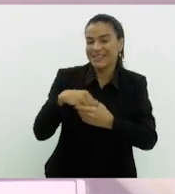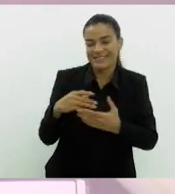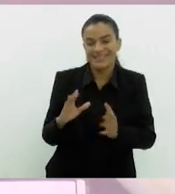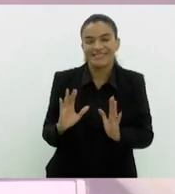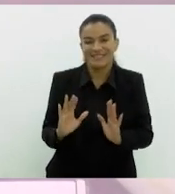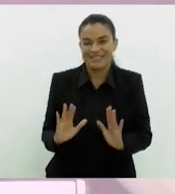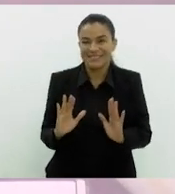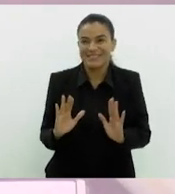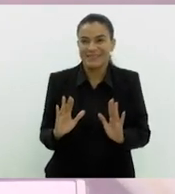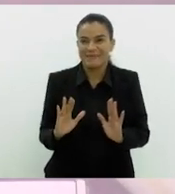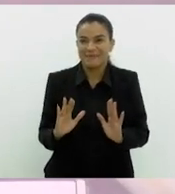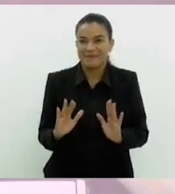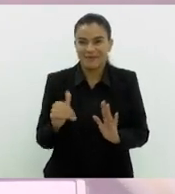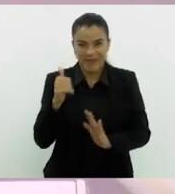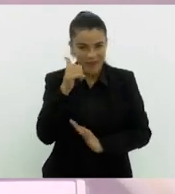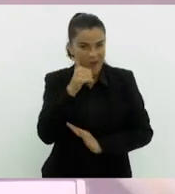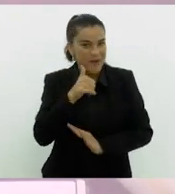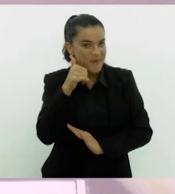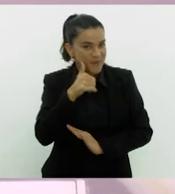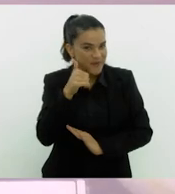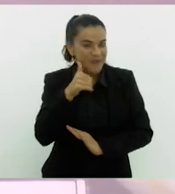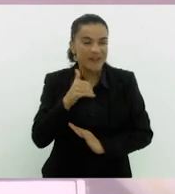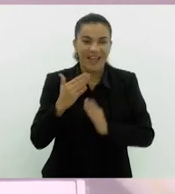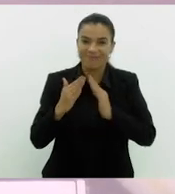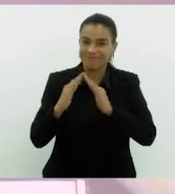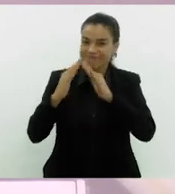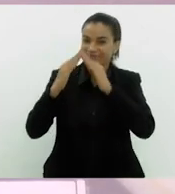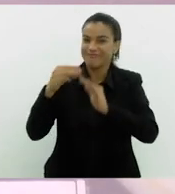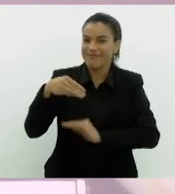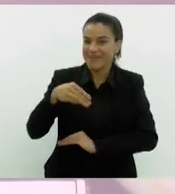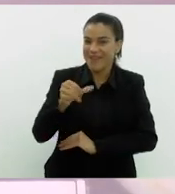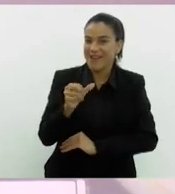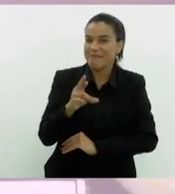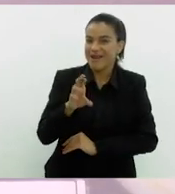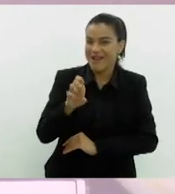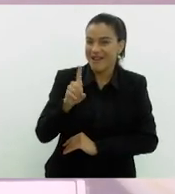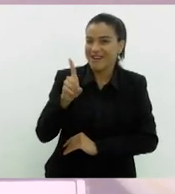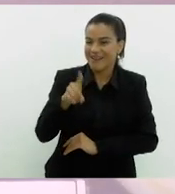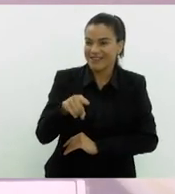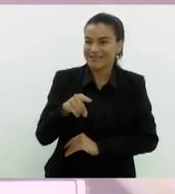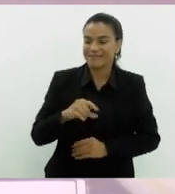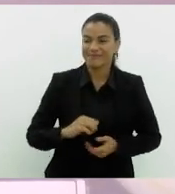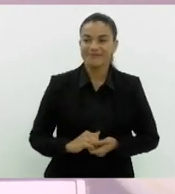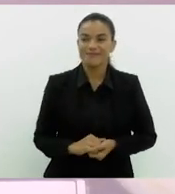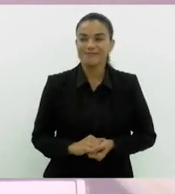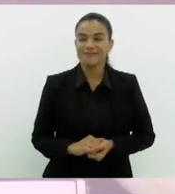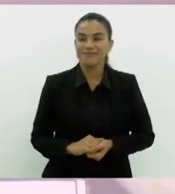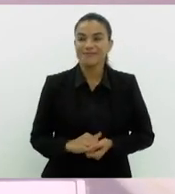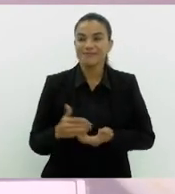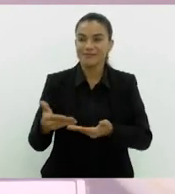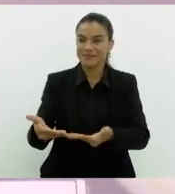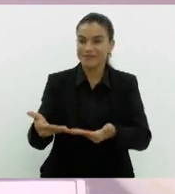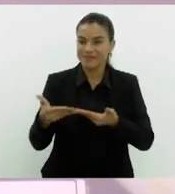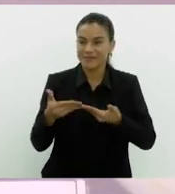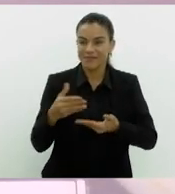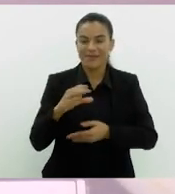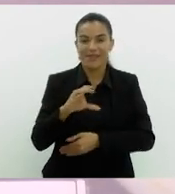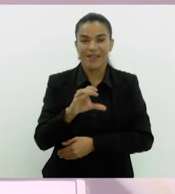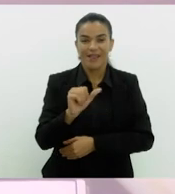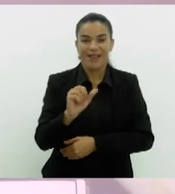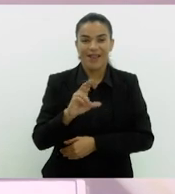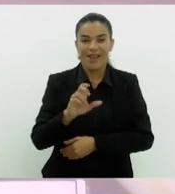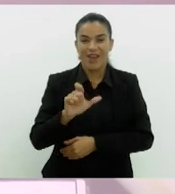não. A mulherada da Maré também está aqui presente, então agradeço demais a presença de vocês. Convido agora a senhora Carol